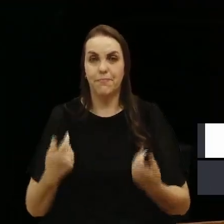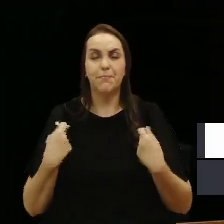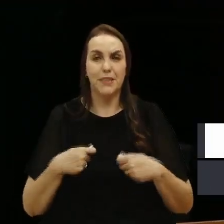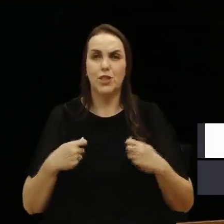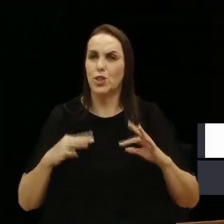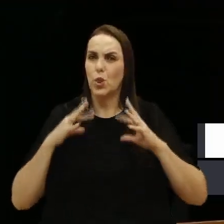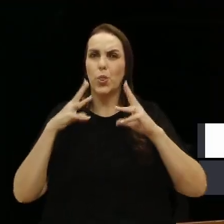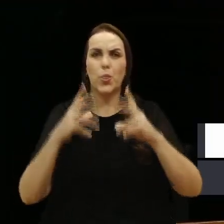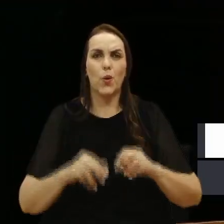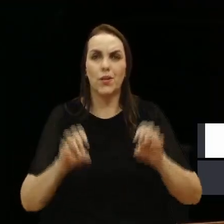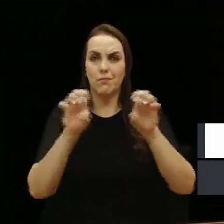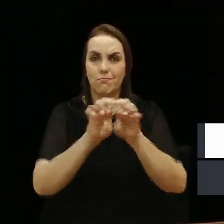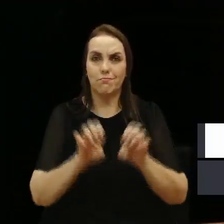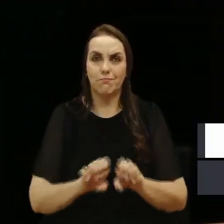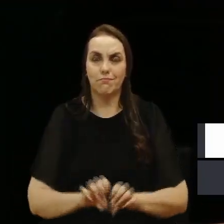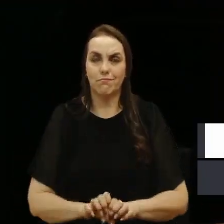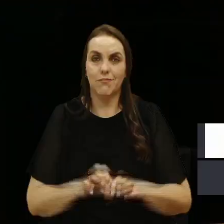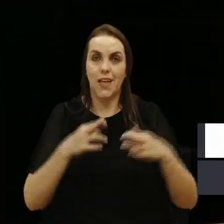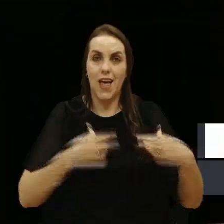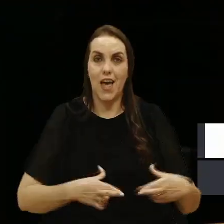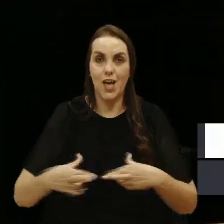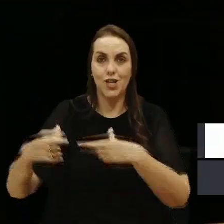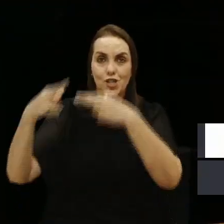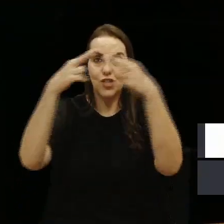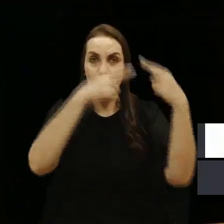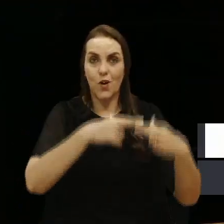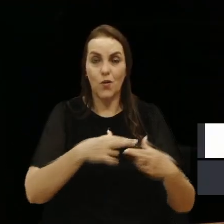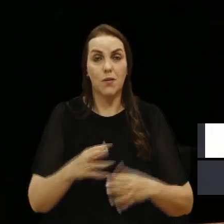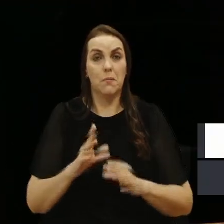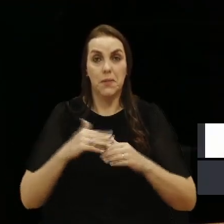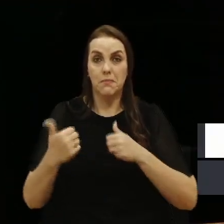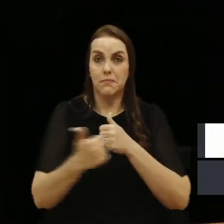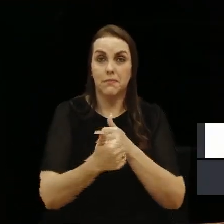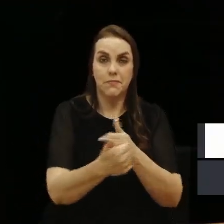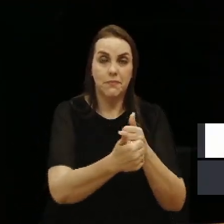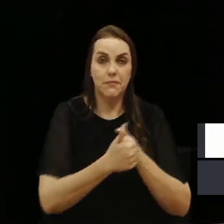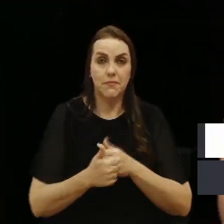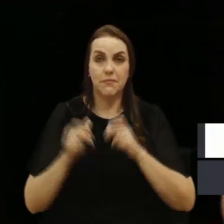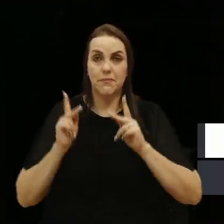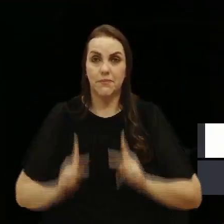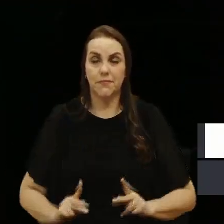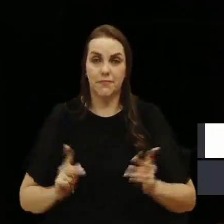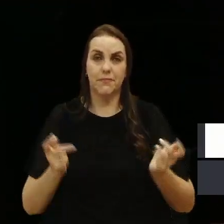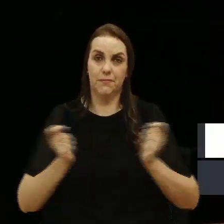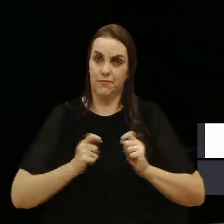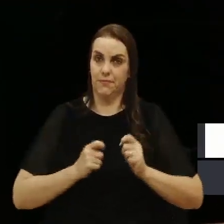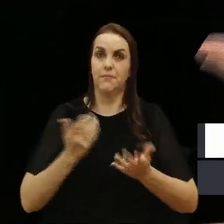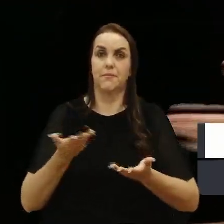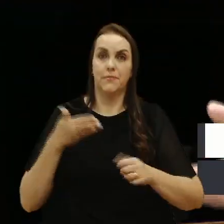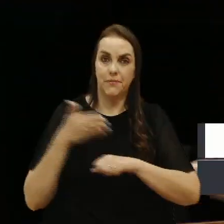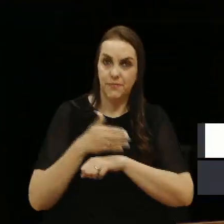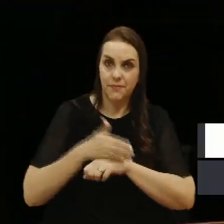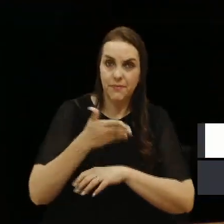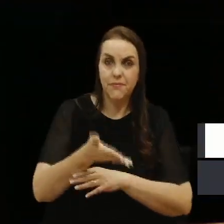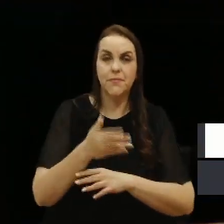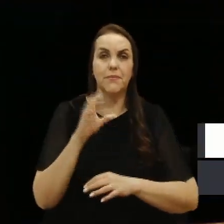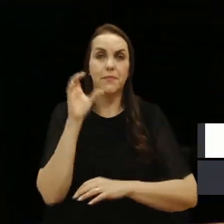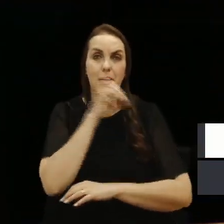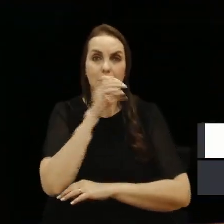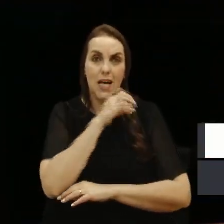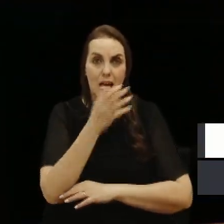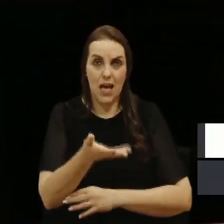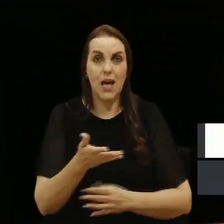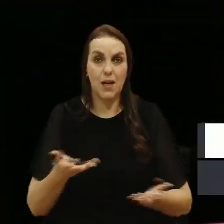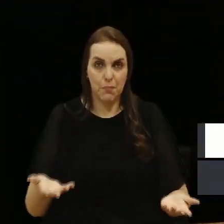a infraestrutura precisa estar regionalizada, cada vez mais próximo das pessoas, para que elas possam ter acesso, para que se chegue mais rápido, vereadora